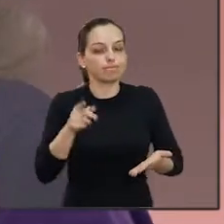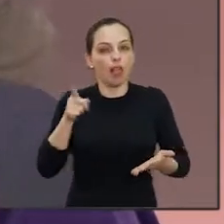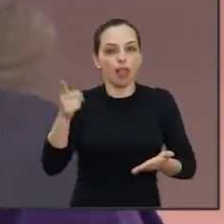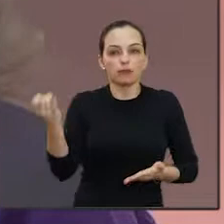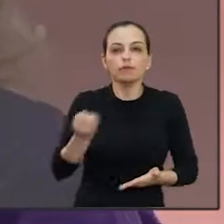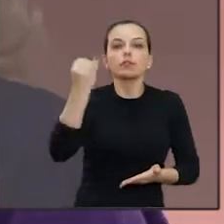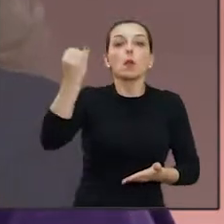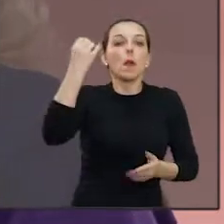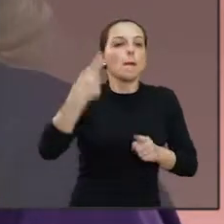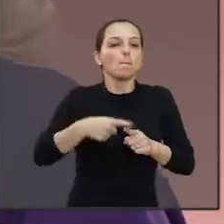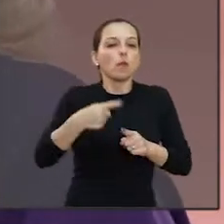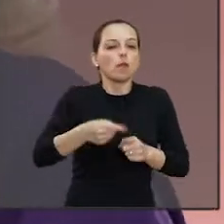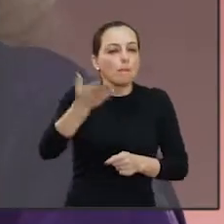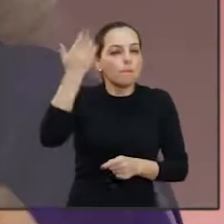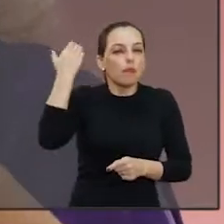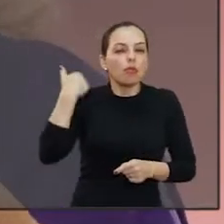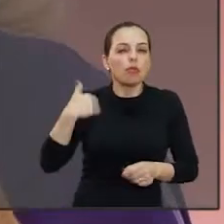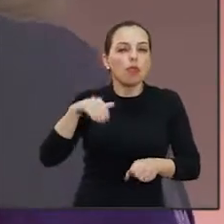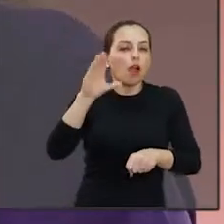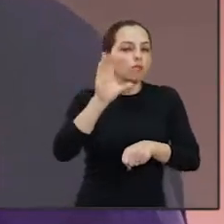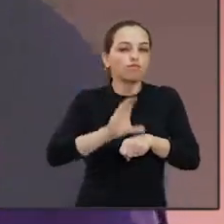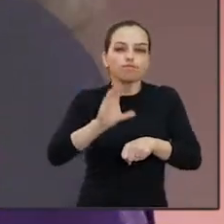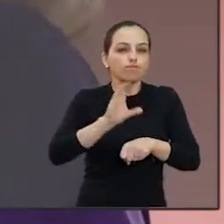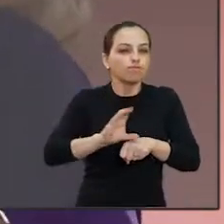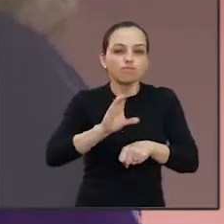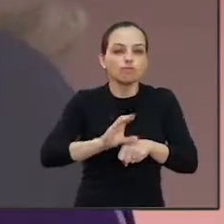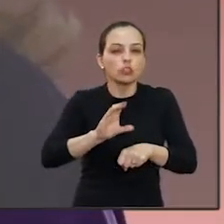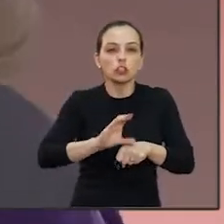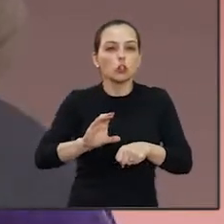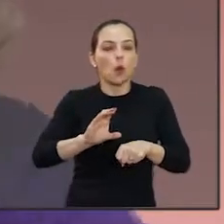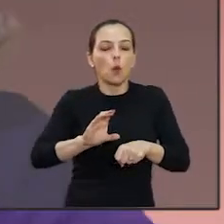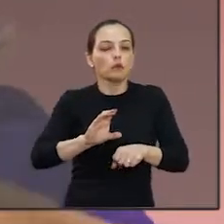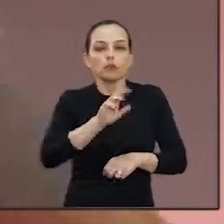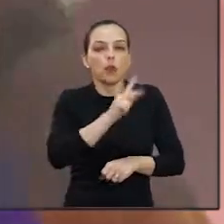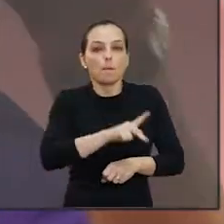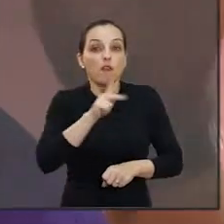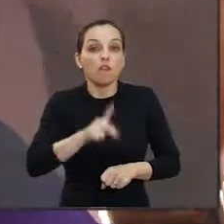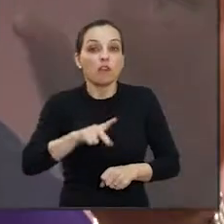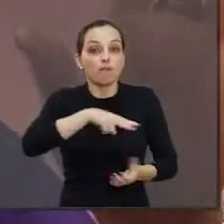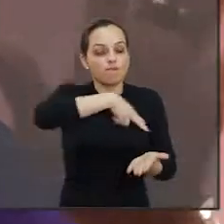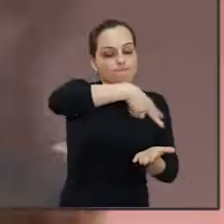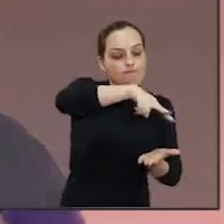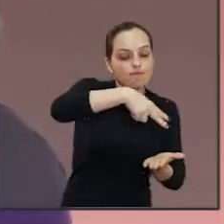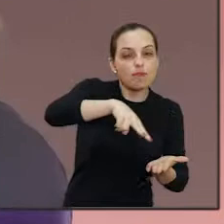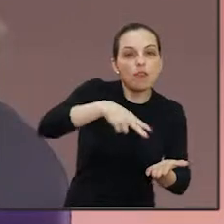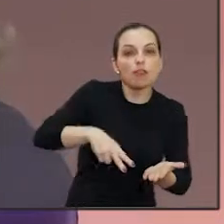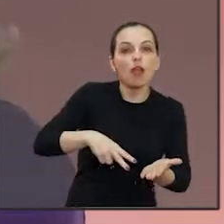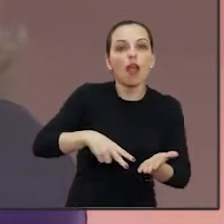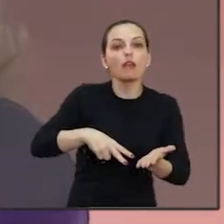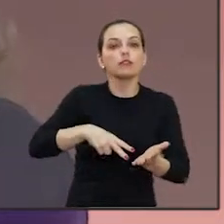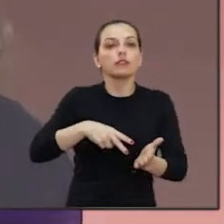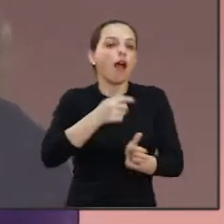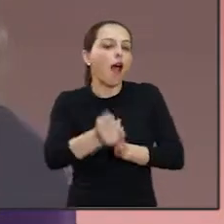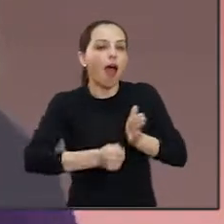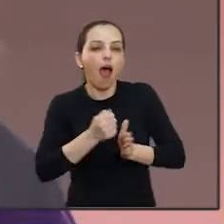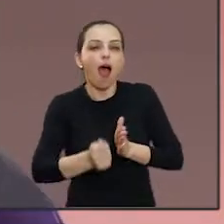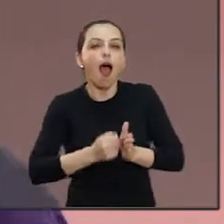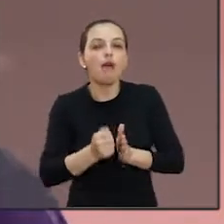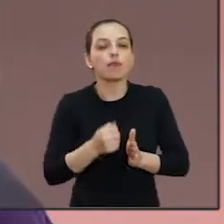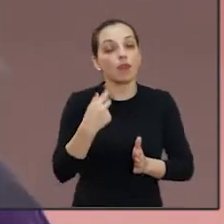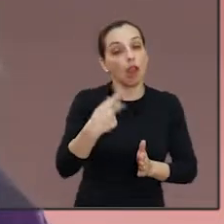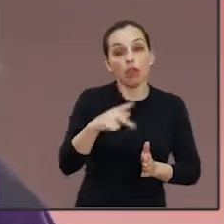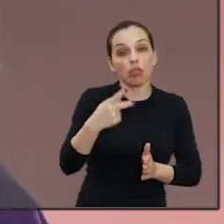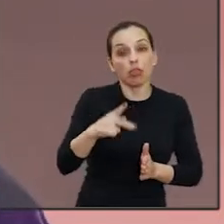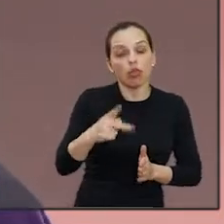me entusiasmasse, acho que poderia ter feito balé, mas não teria aberto tanto a minha cabeça para continuar, porque era